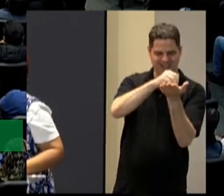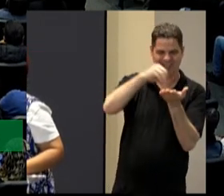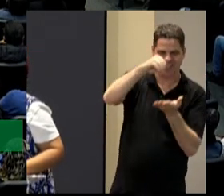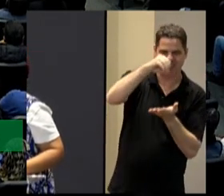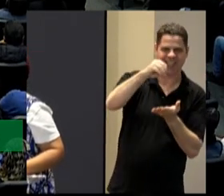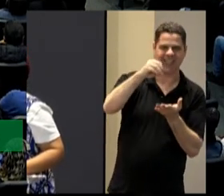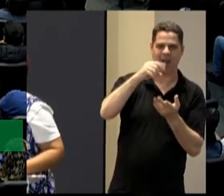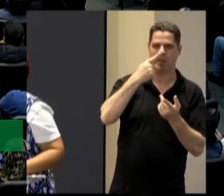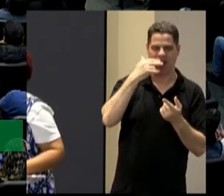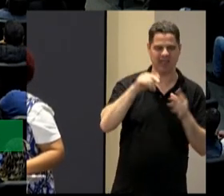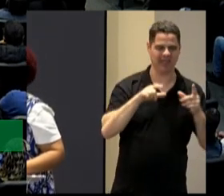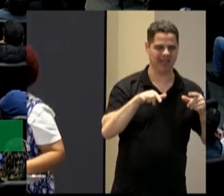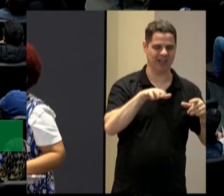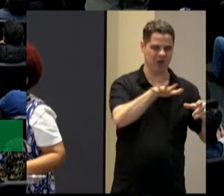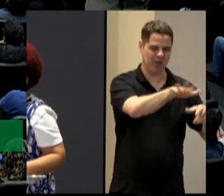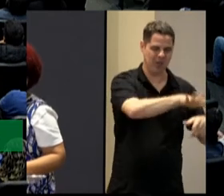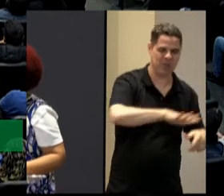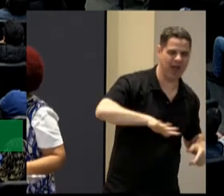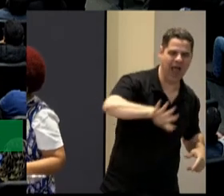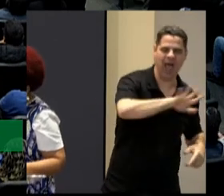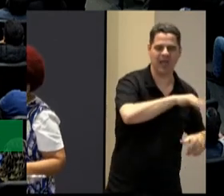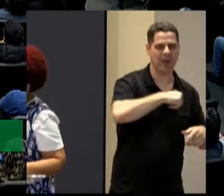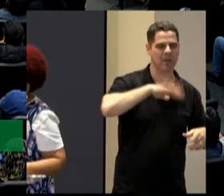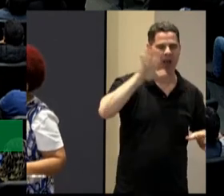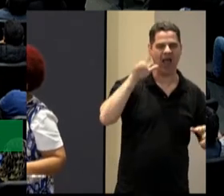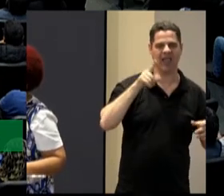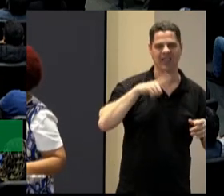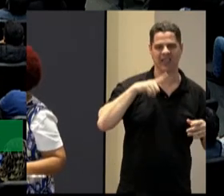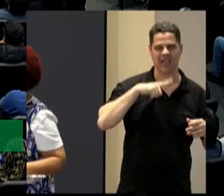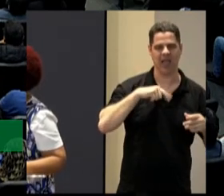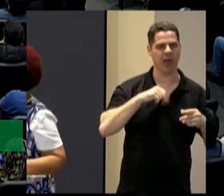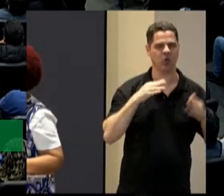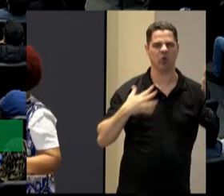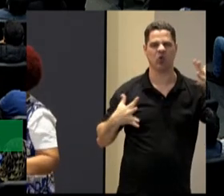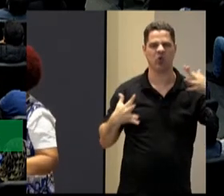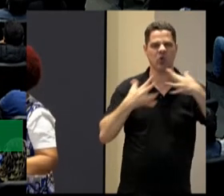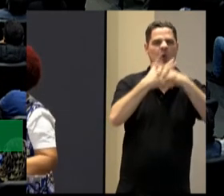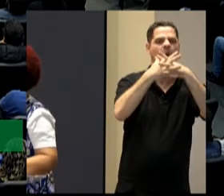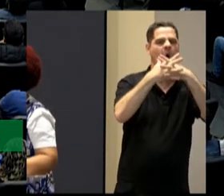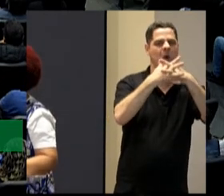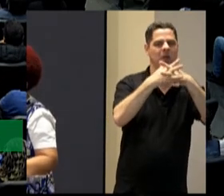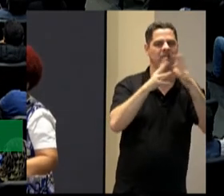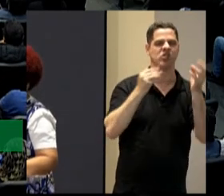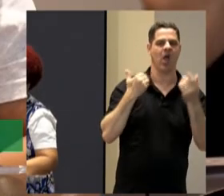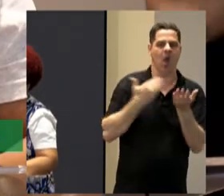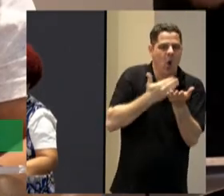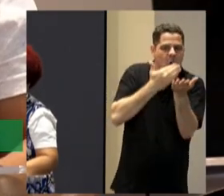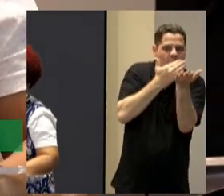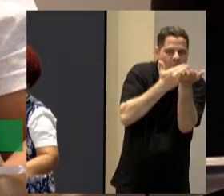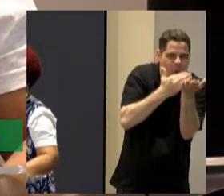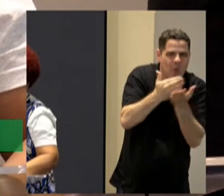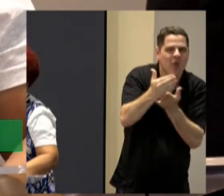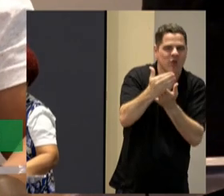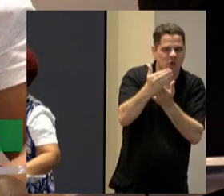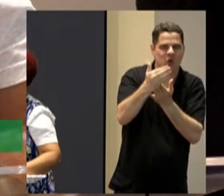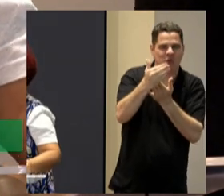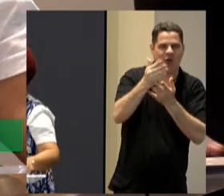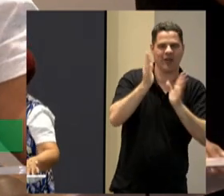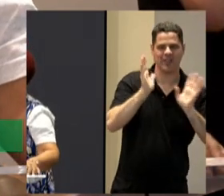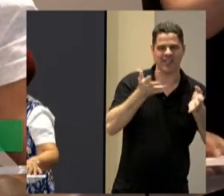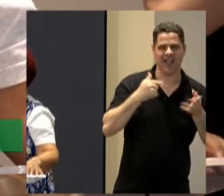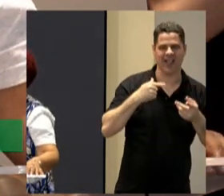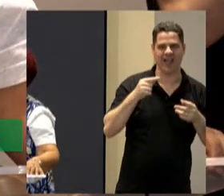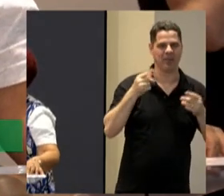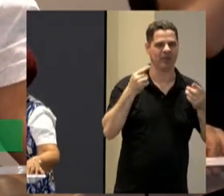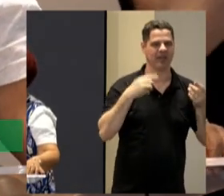Brito seja o território mais utópico que a gente tem na rede. Desde o início dela, né, quando o